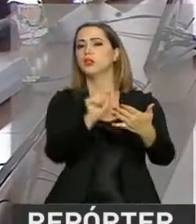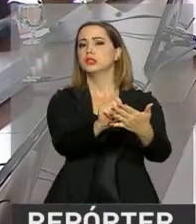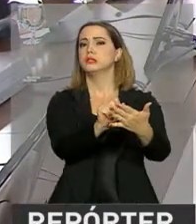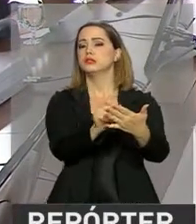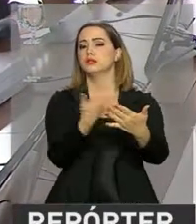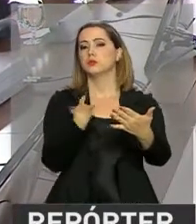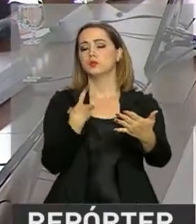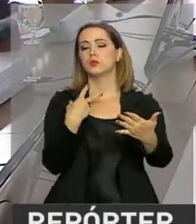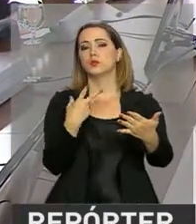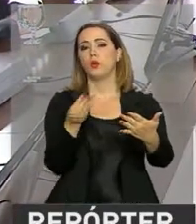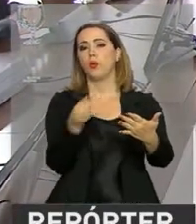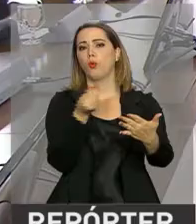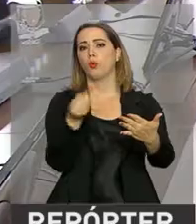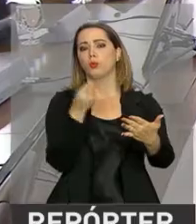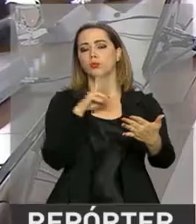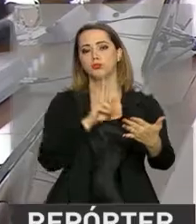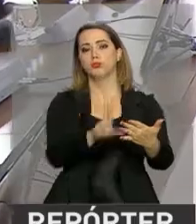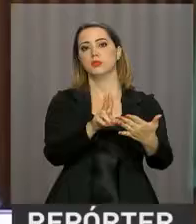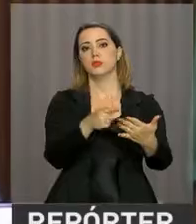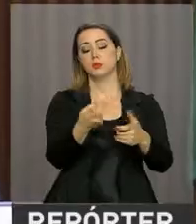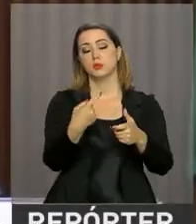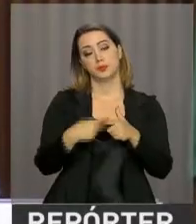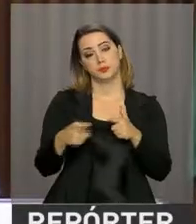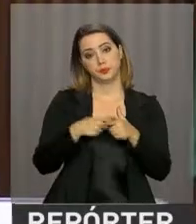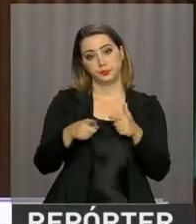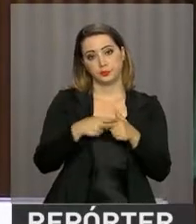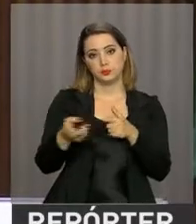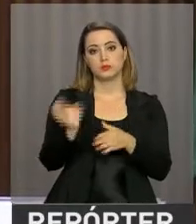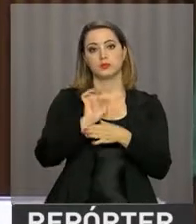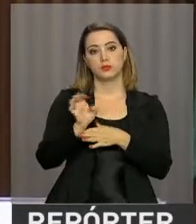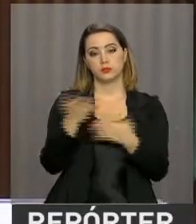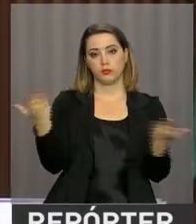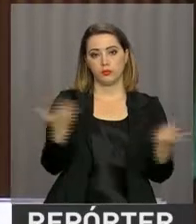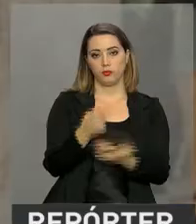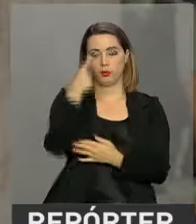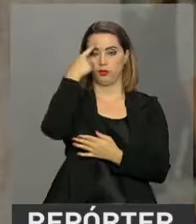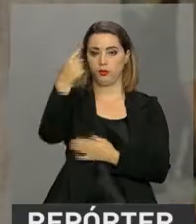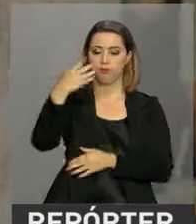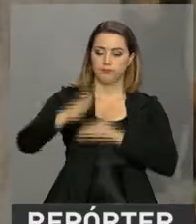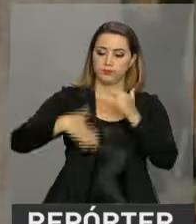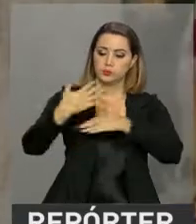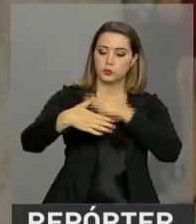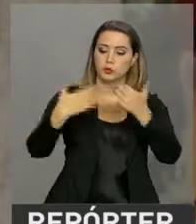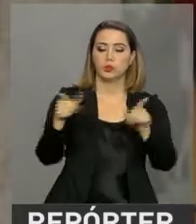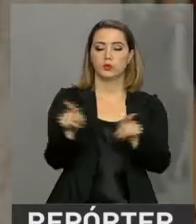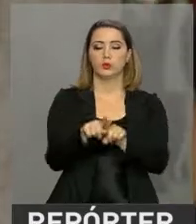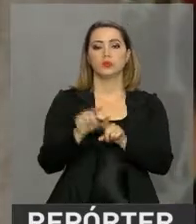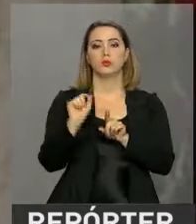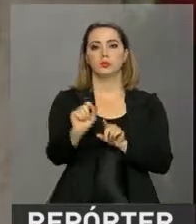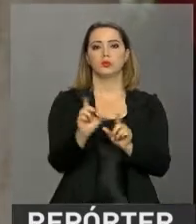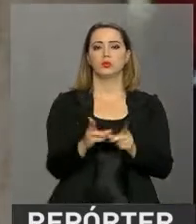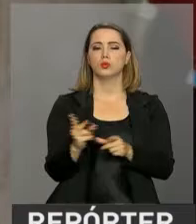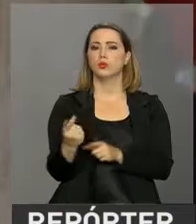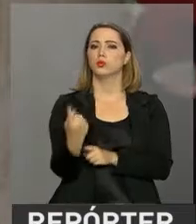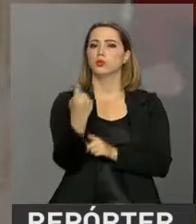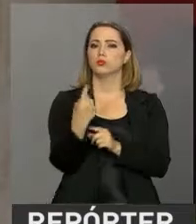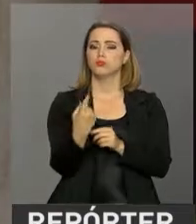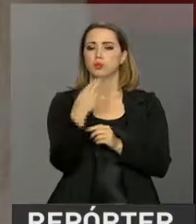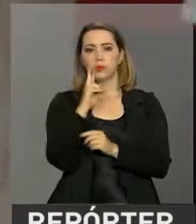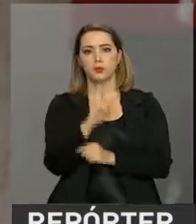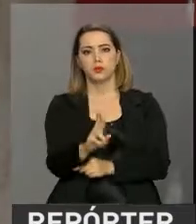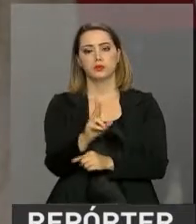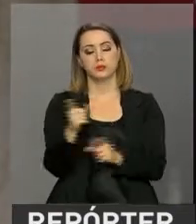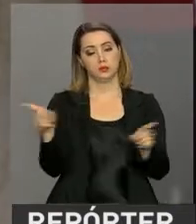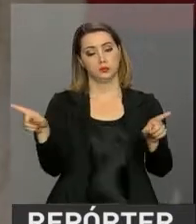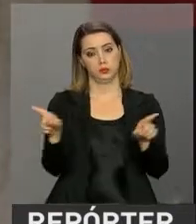profundidade a situação dos estados. A ideia é construir uma saída conjunta que garante a estabilidade fiscal buscada pela